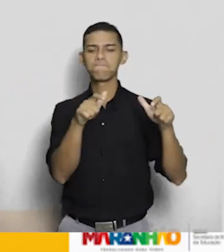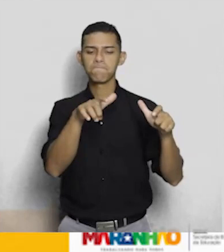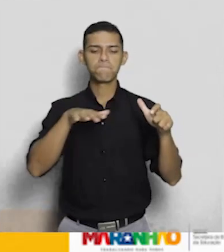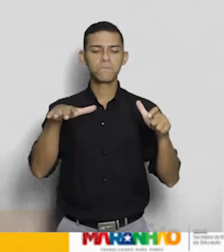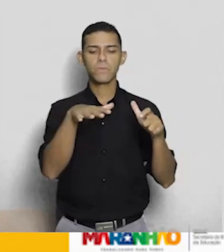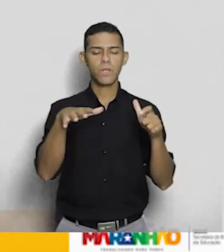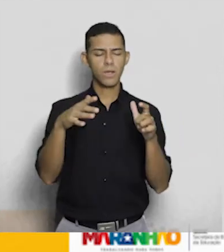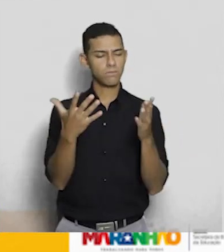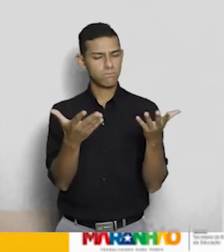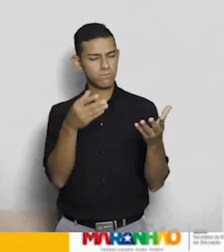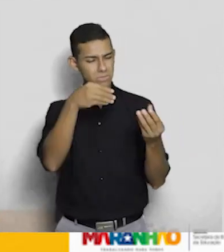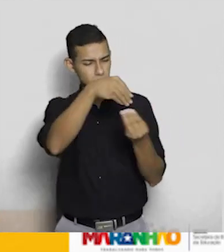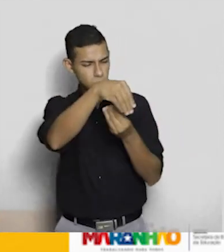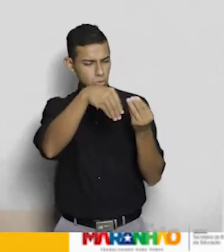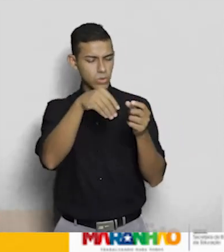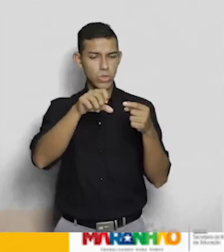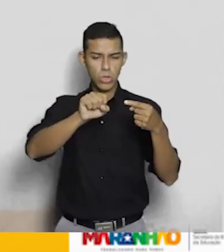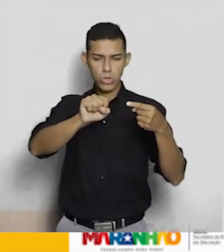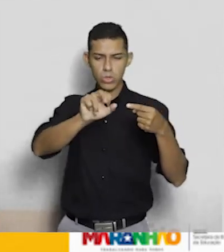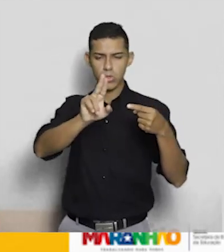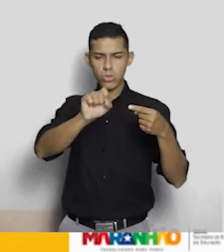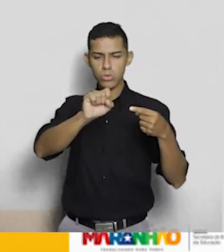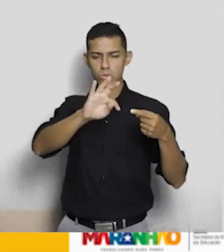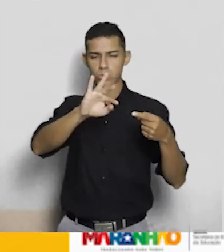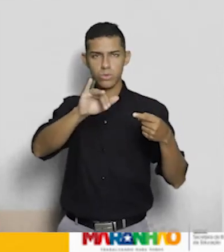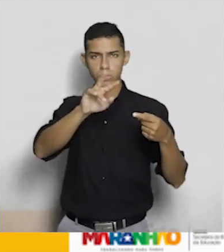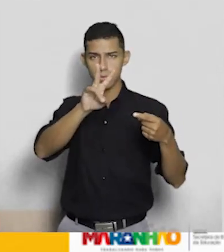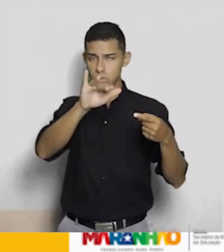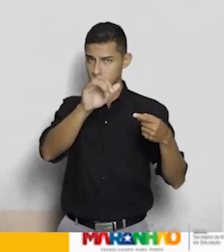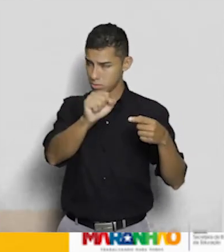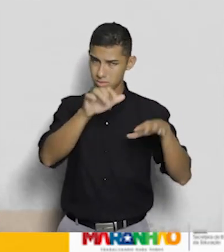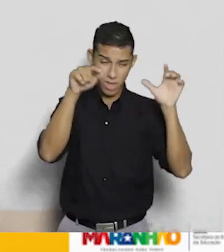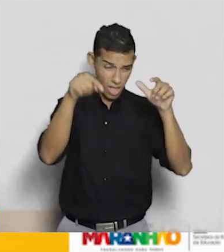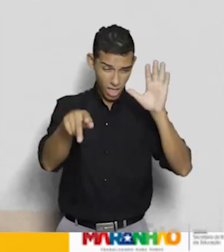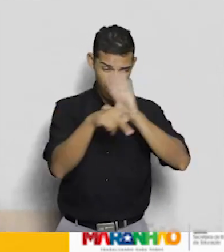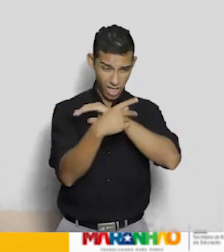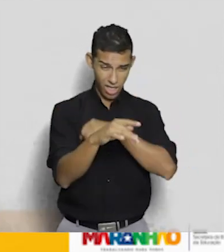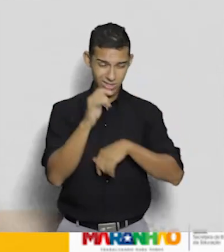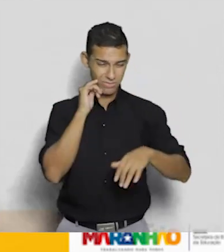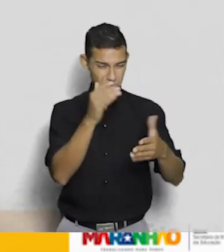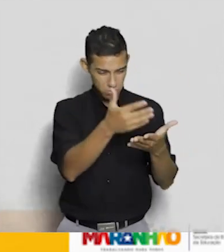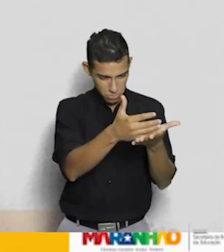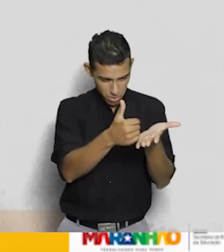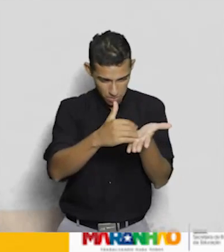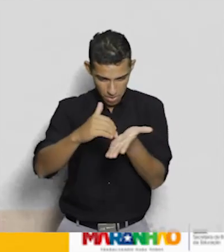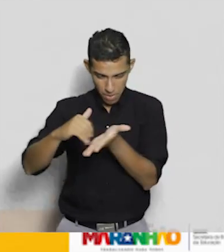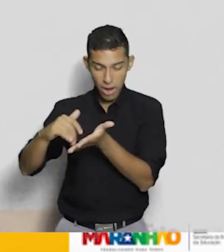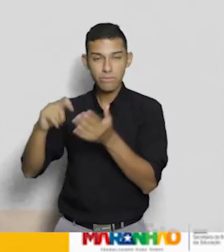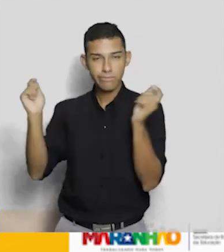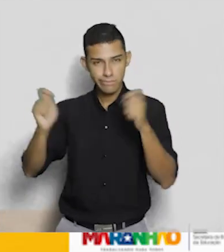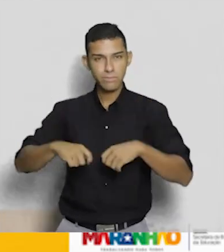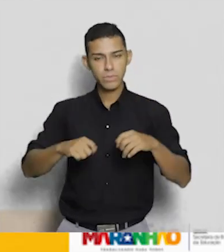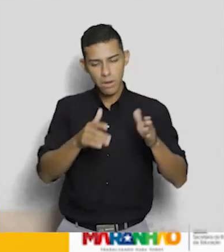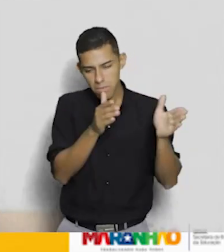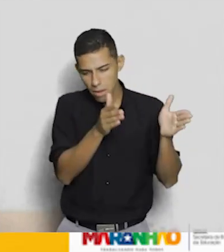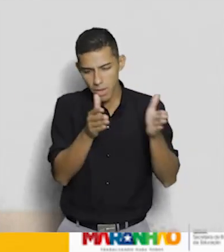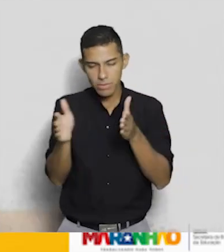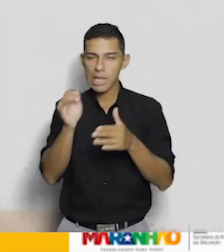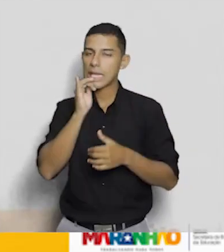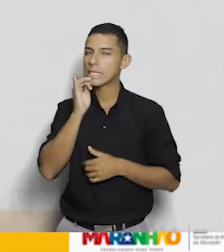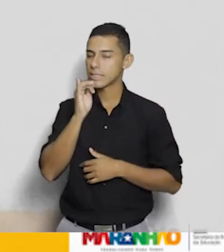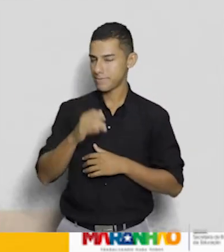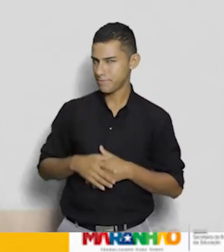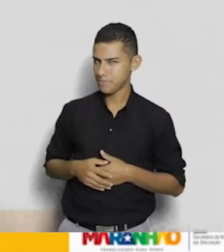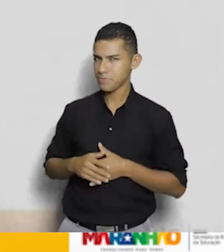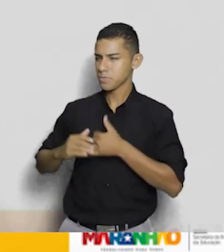aquela substância ou aquela estrutura que eu quero retirar e faço esse processo. Por exemplo, no caso do feijão,